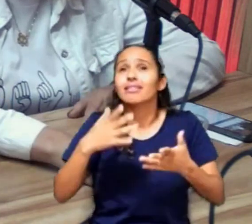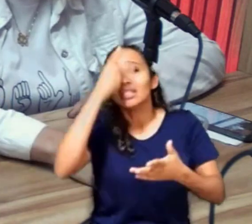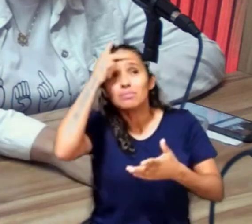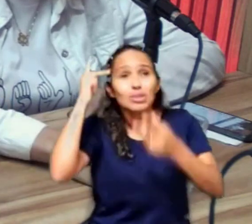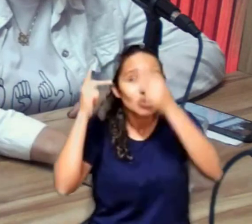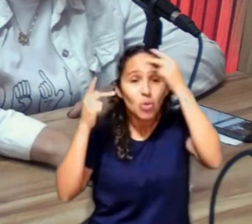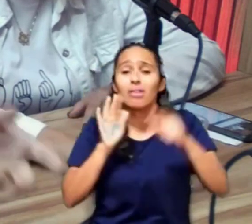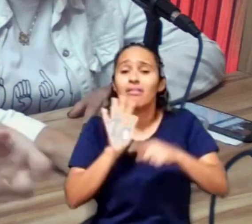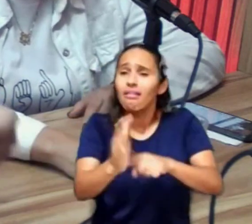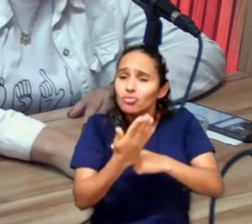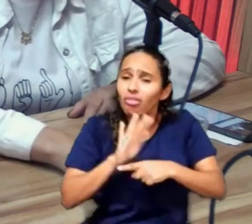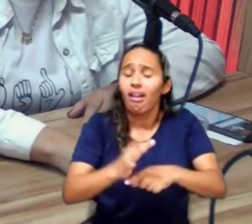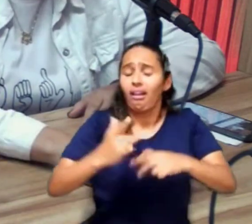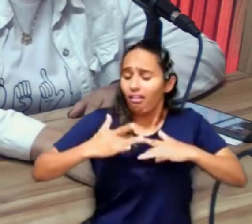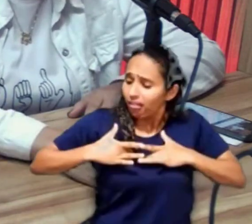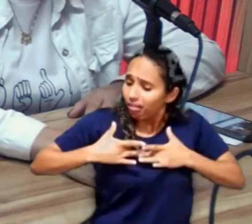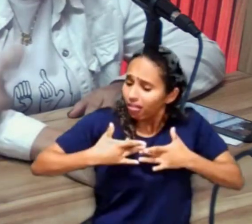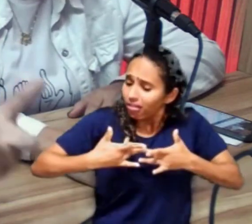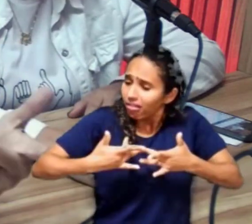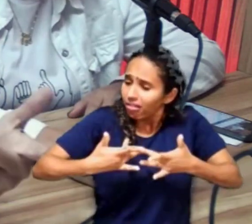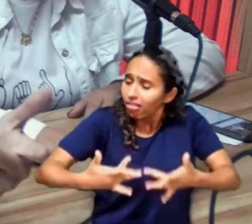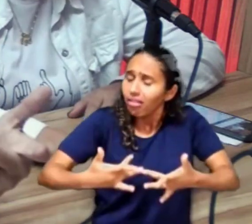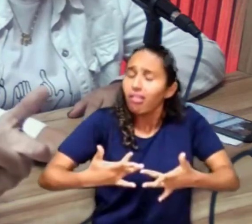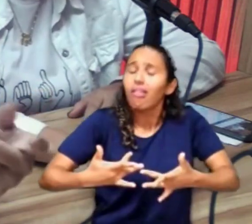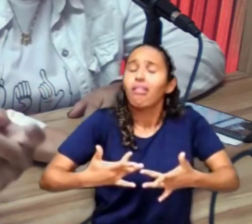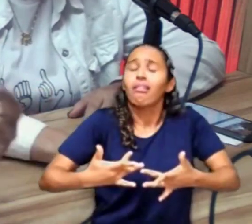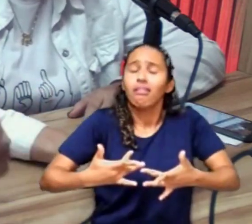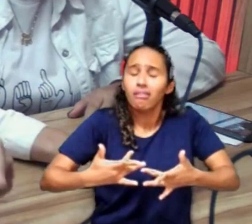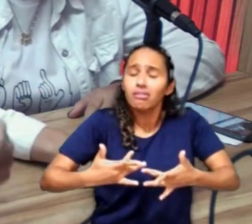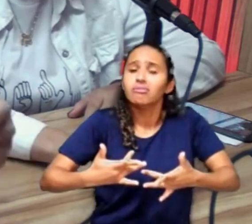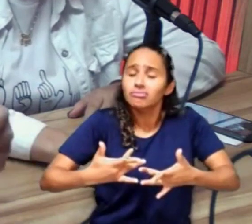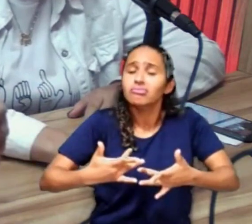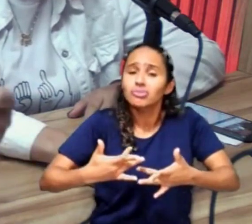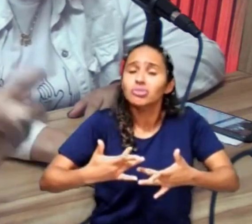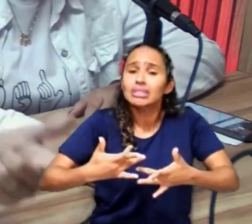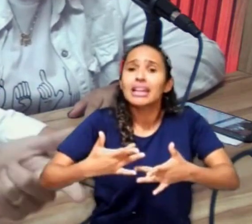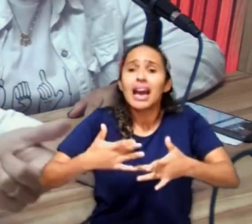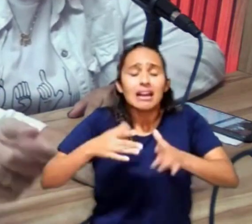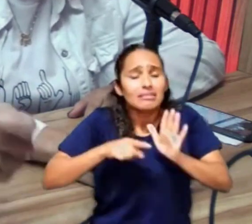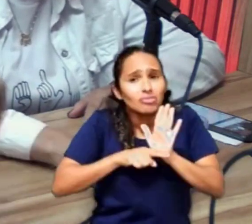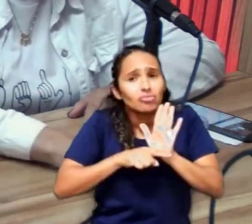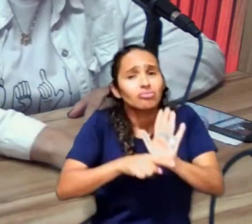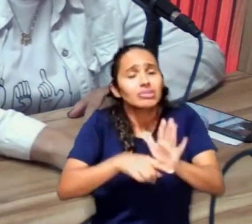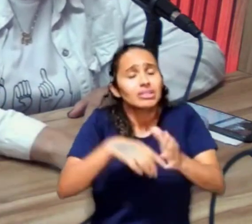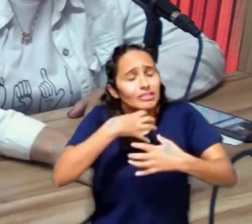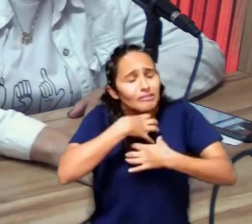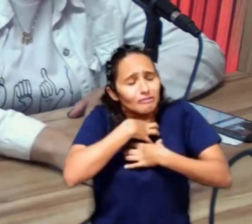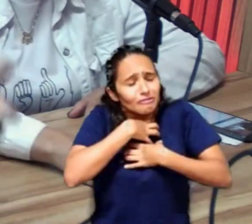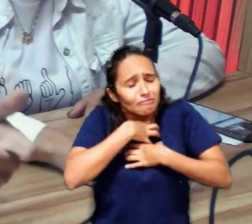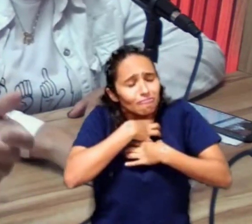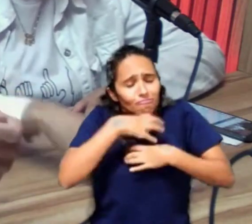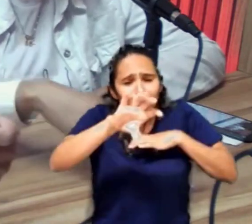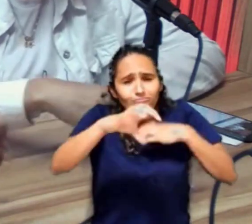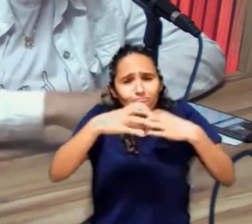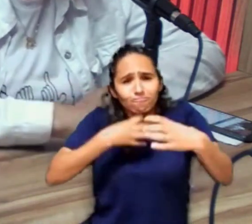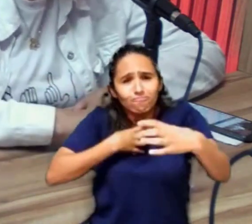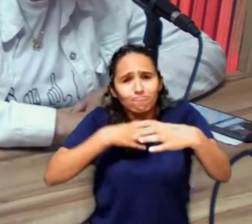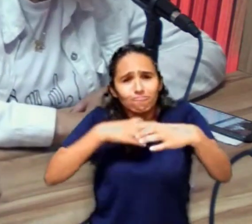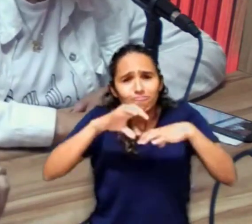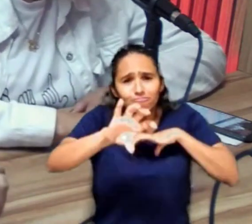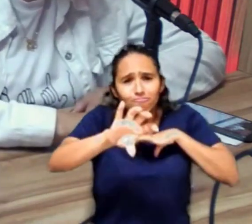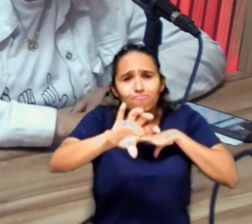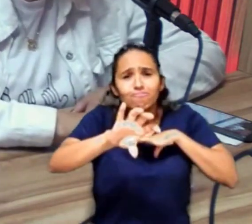você estender a mão, sensível, na verdade, não caridoso, mas sensível ao ponto de você estender a mão.